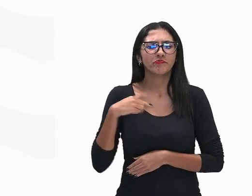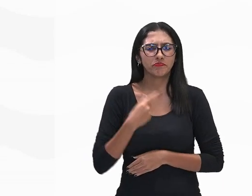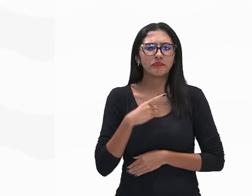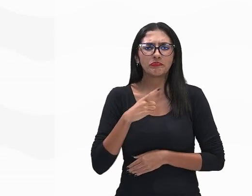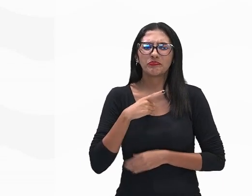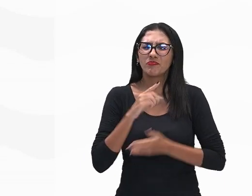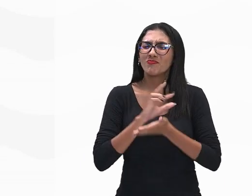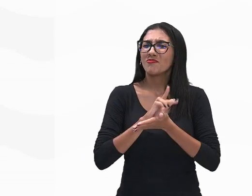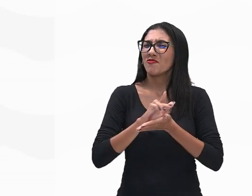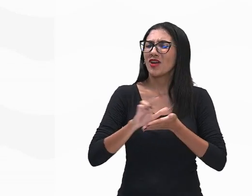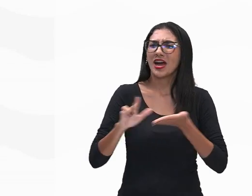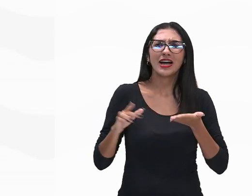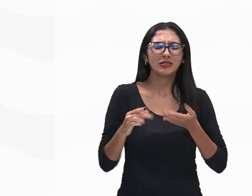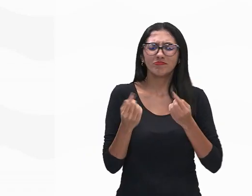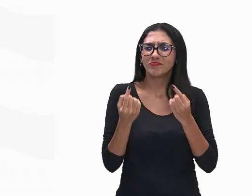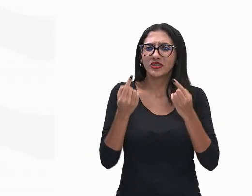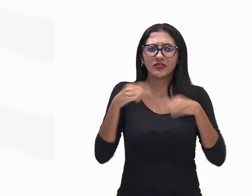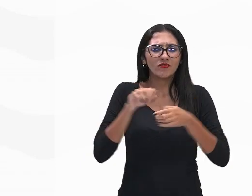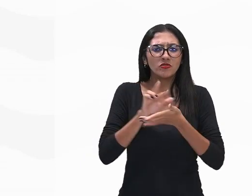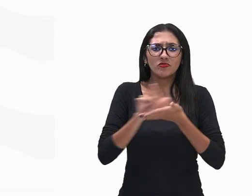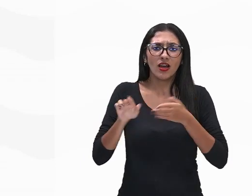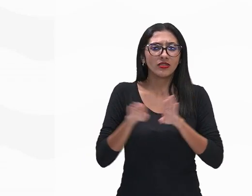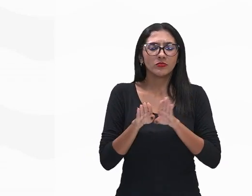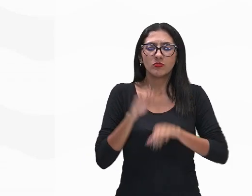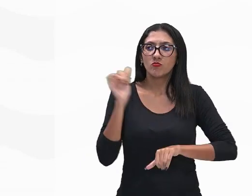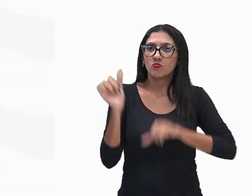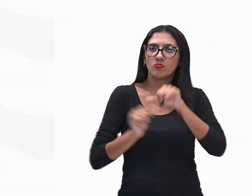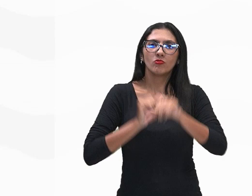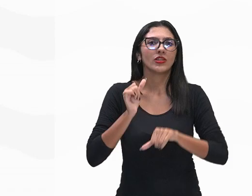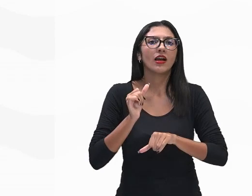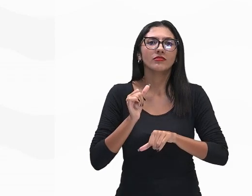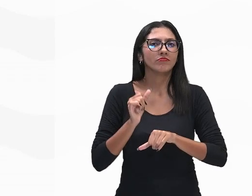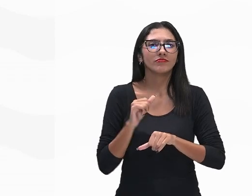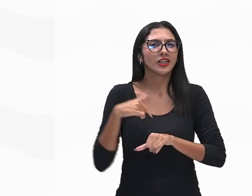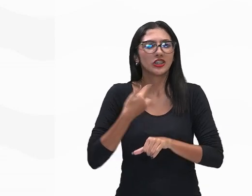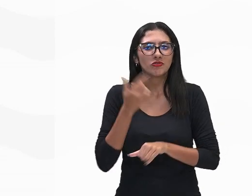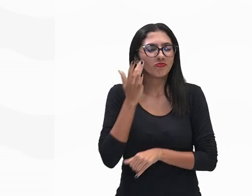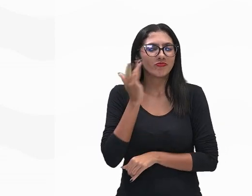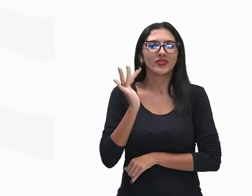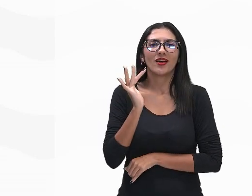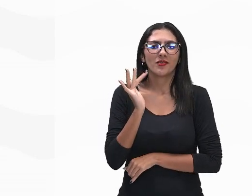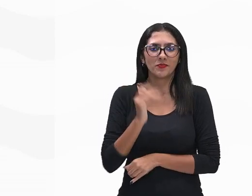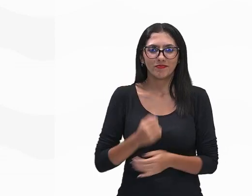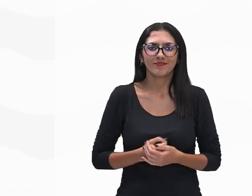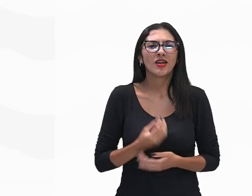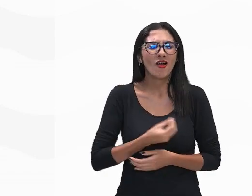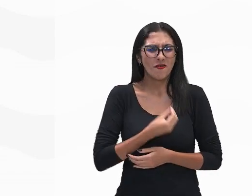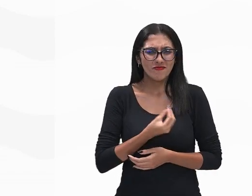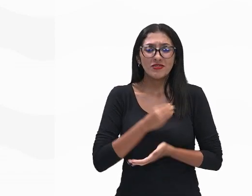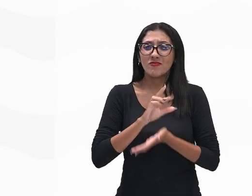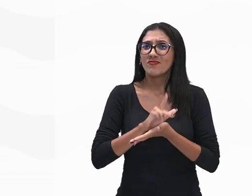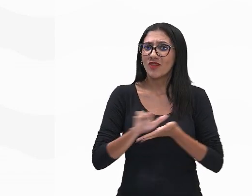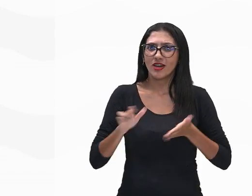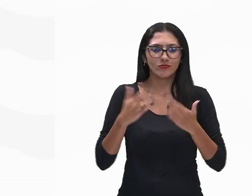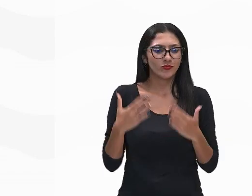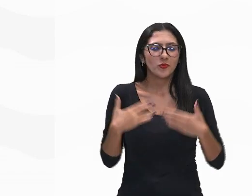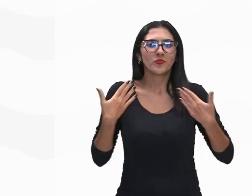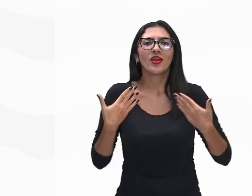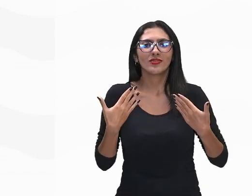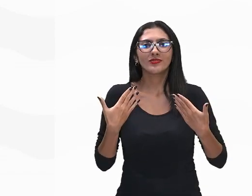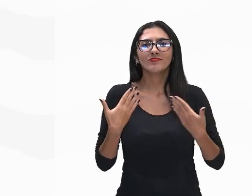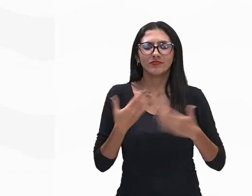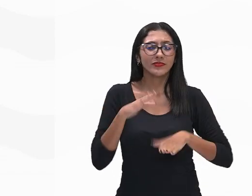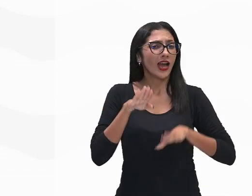uma série de surpresas e mudanças inesperadas, né? A vida é cheia de surpresas e a gente às